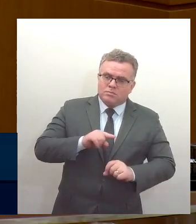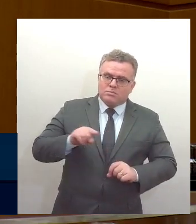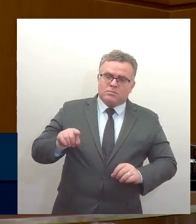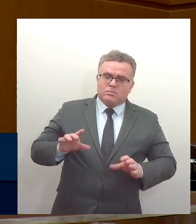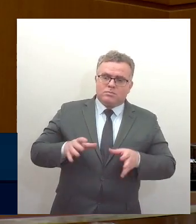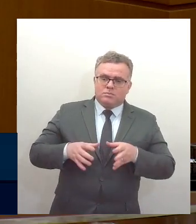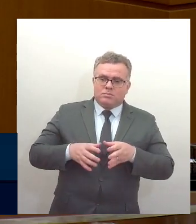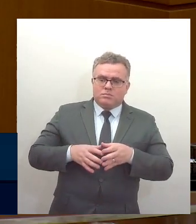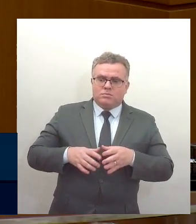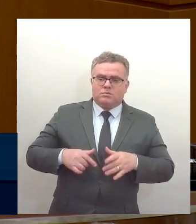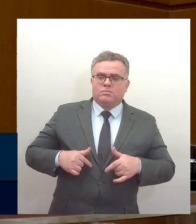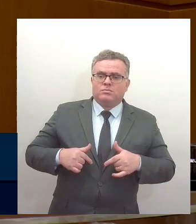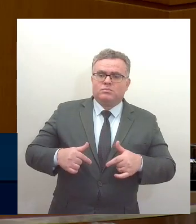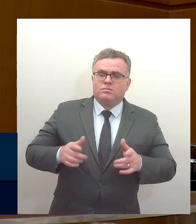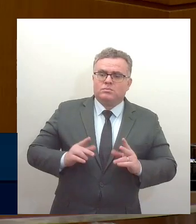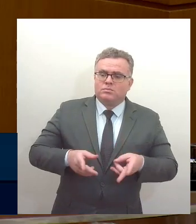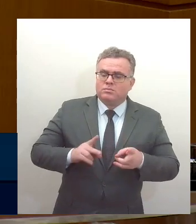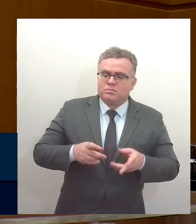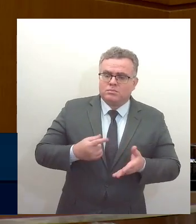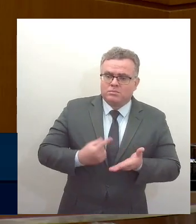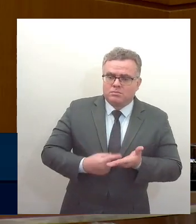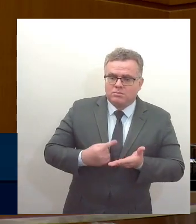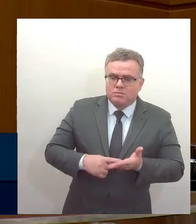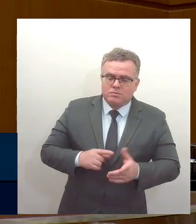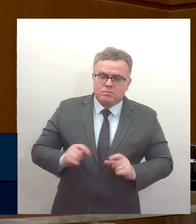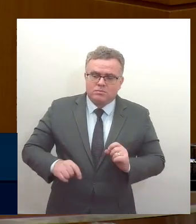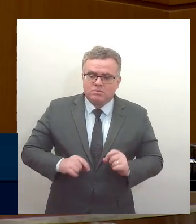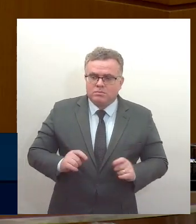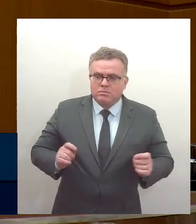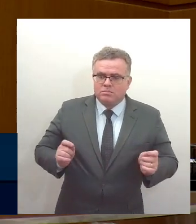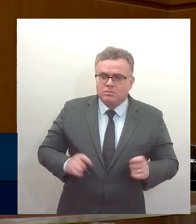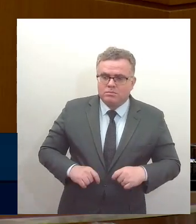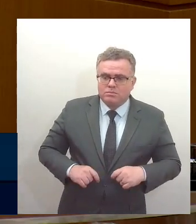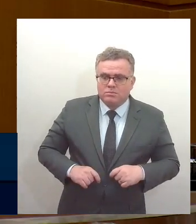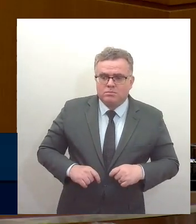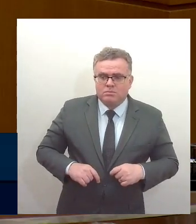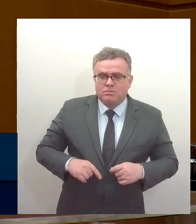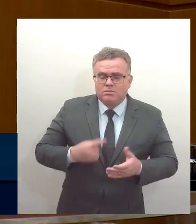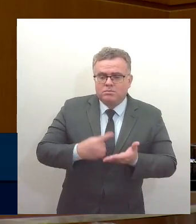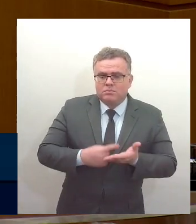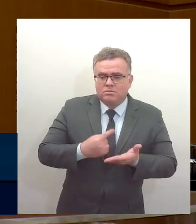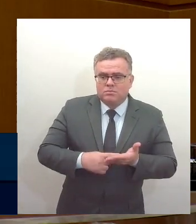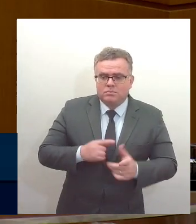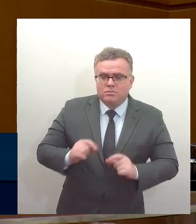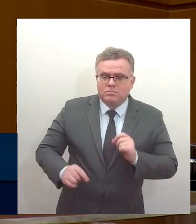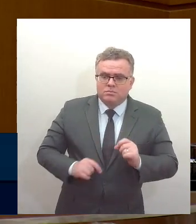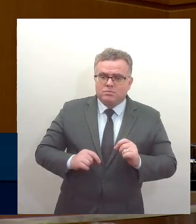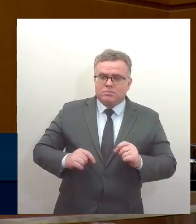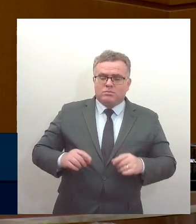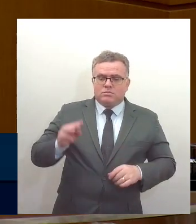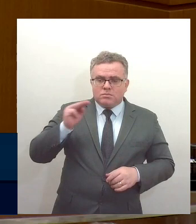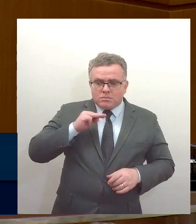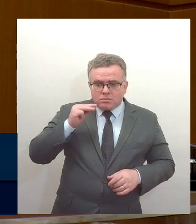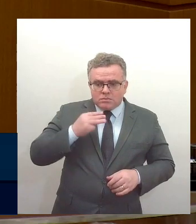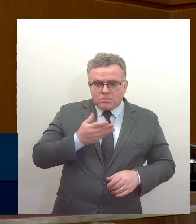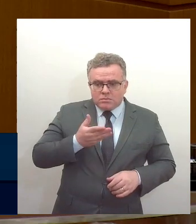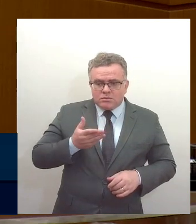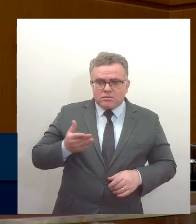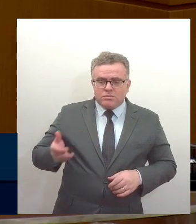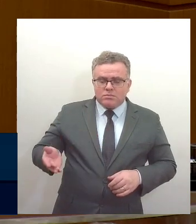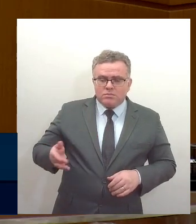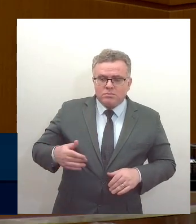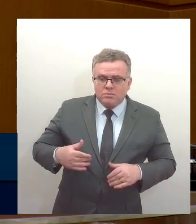nós possamos fazer um compromisso com essas mães e com essas pessoas que estão aqui, com essas crianças, para a gente poder